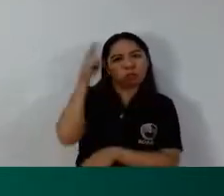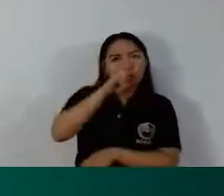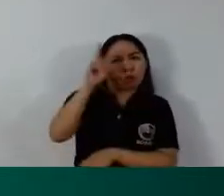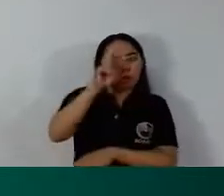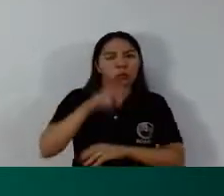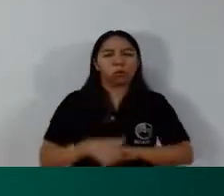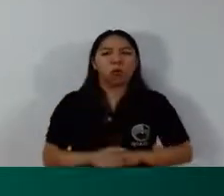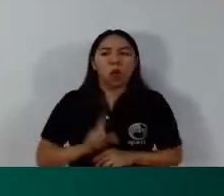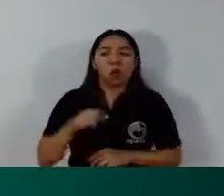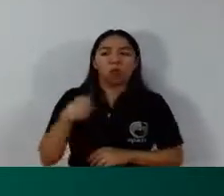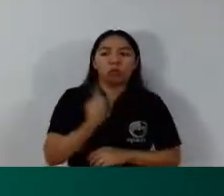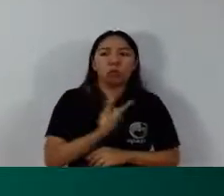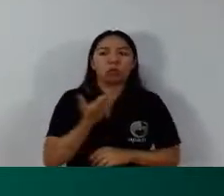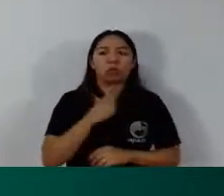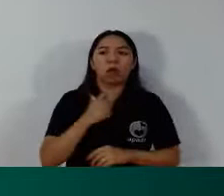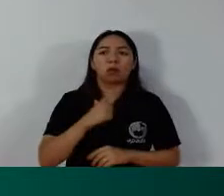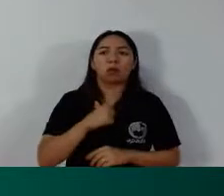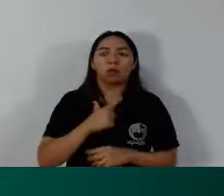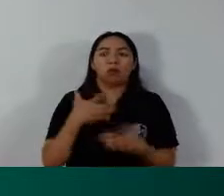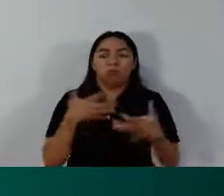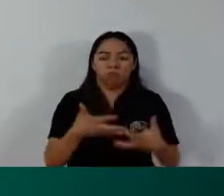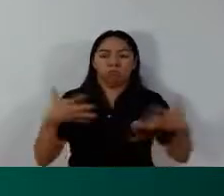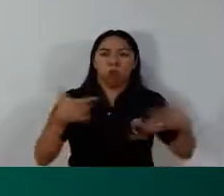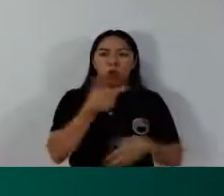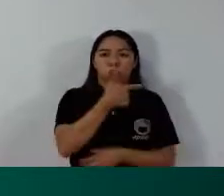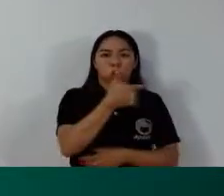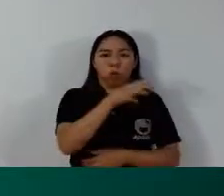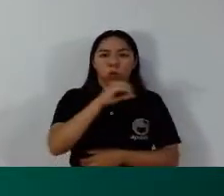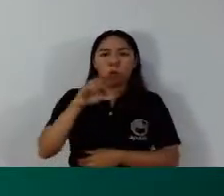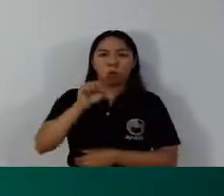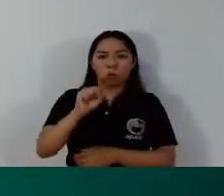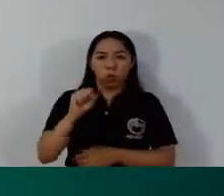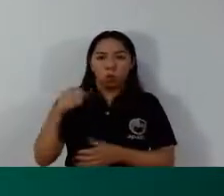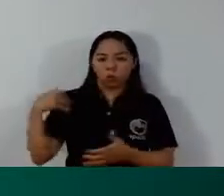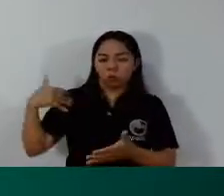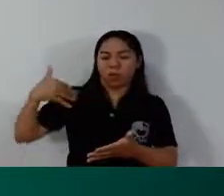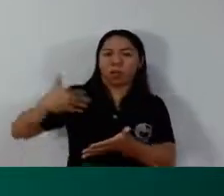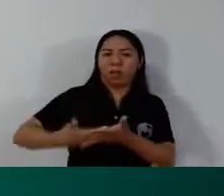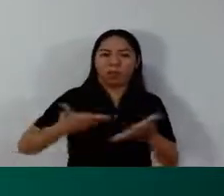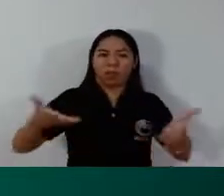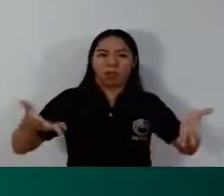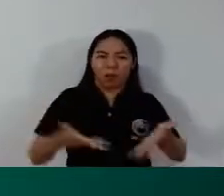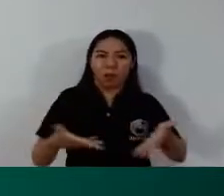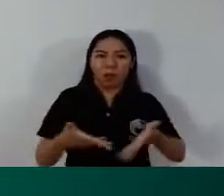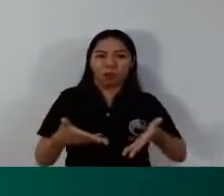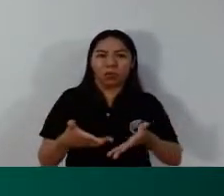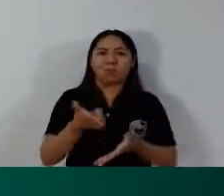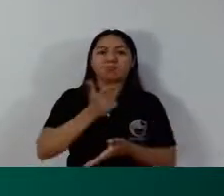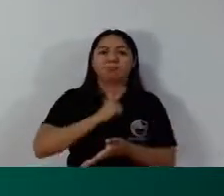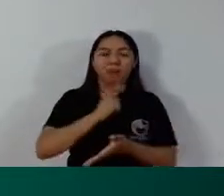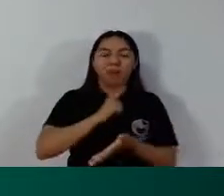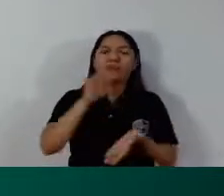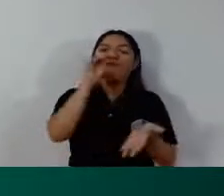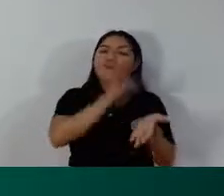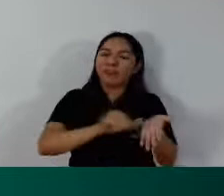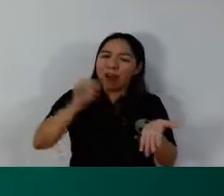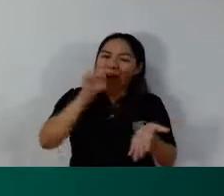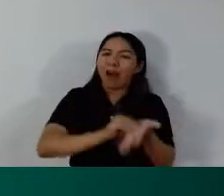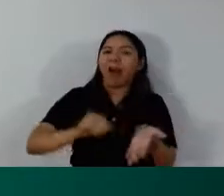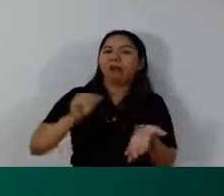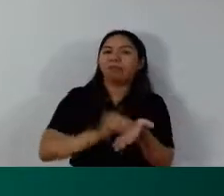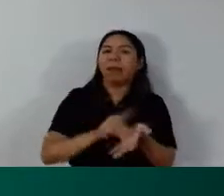de 2008 para cá e se institui a rede mas e tu e com faltas com